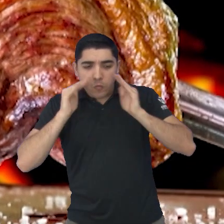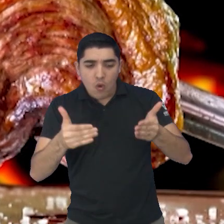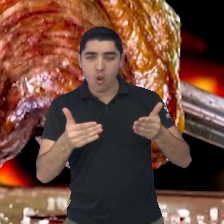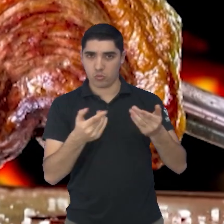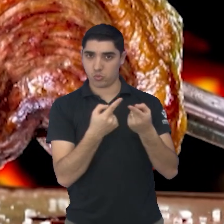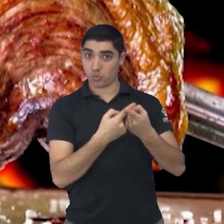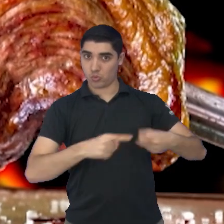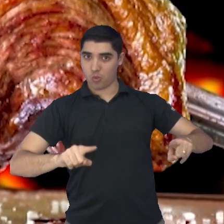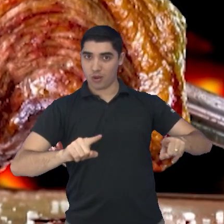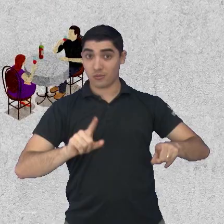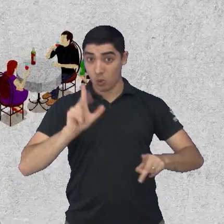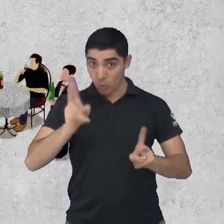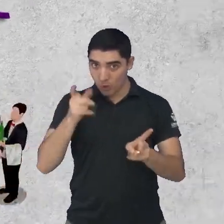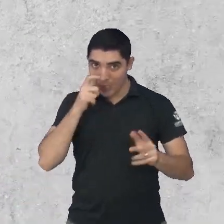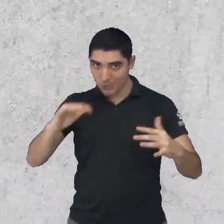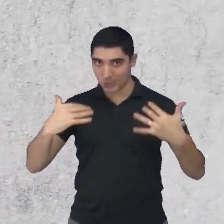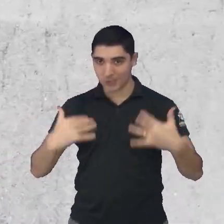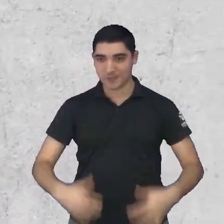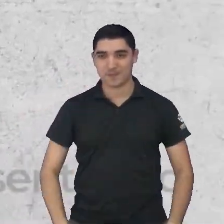churrasco. Não saia daí!